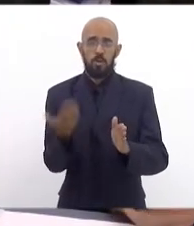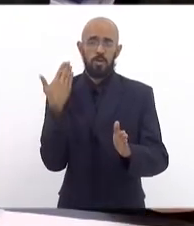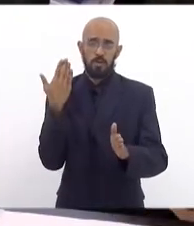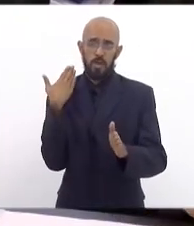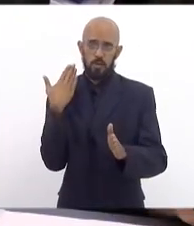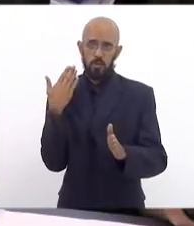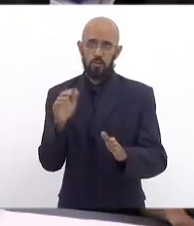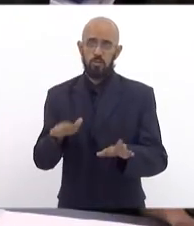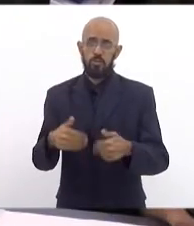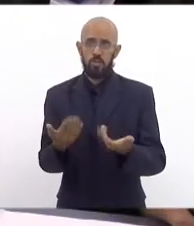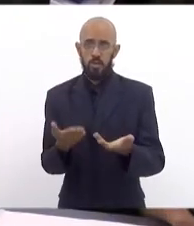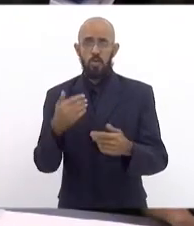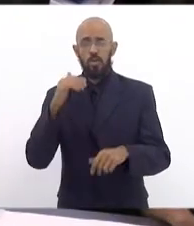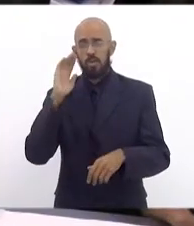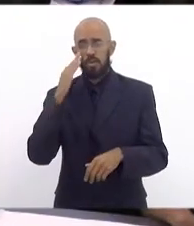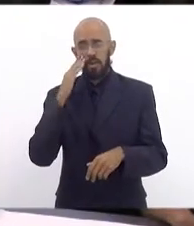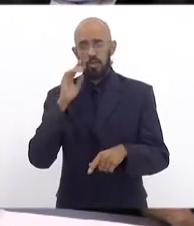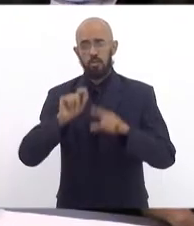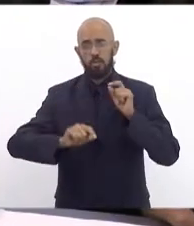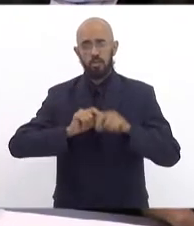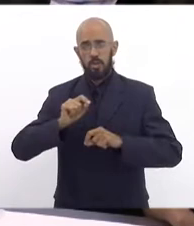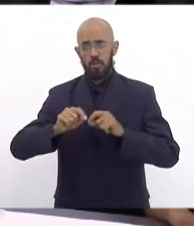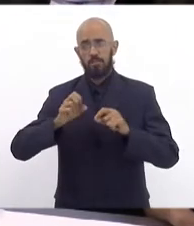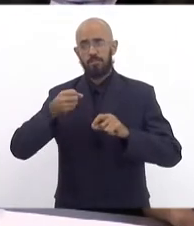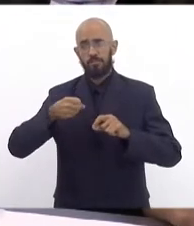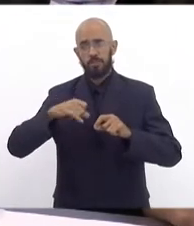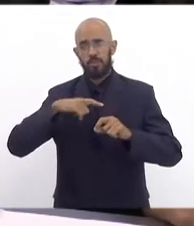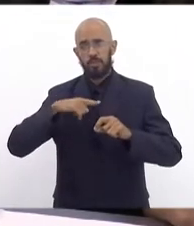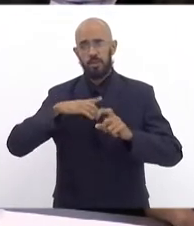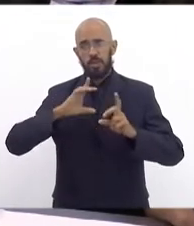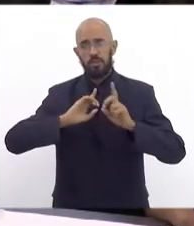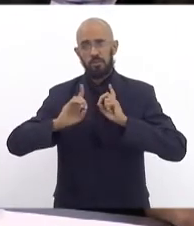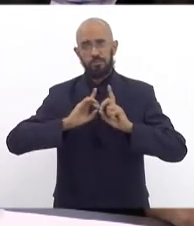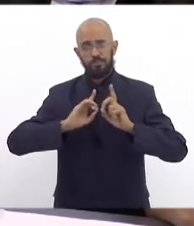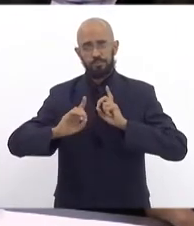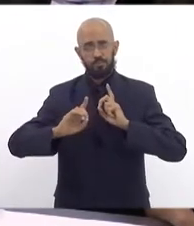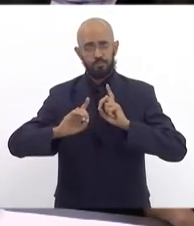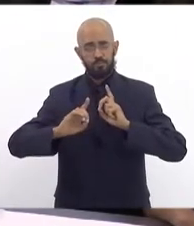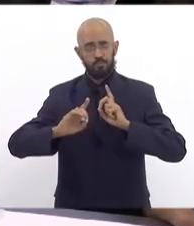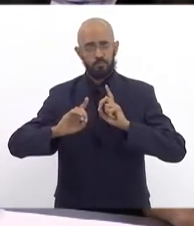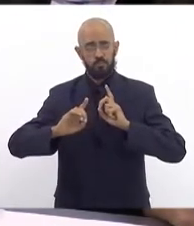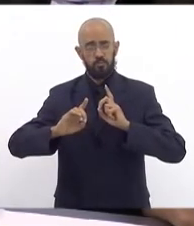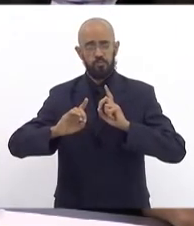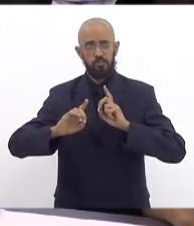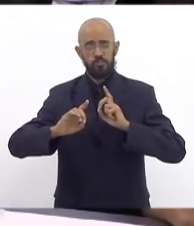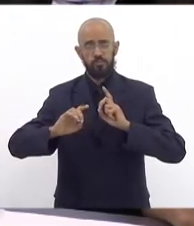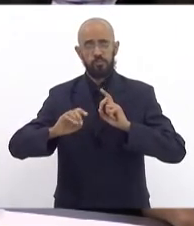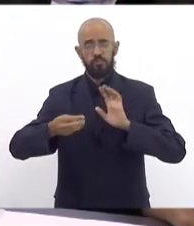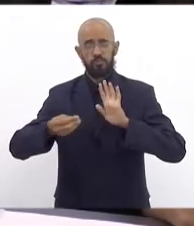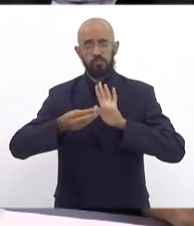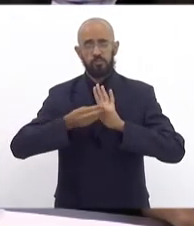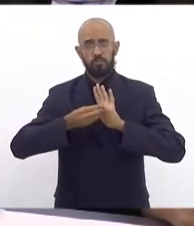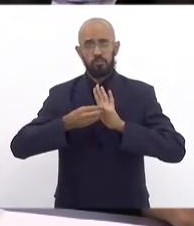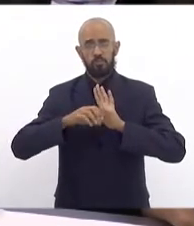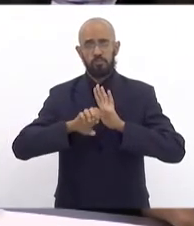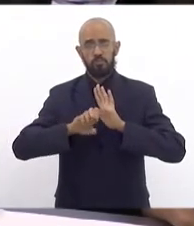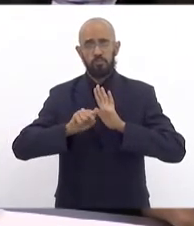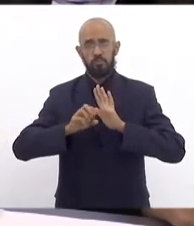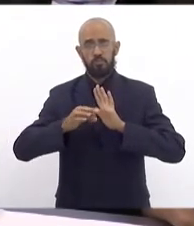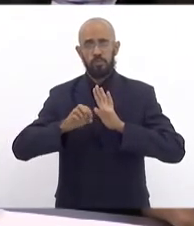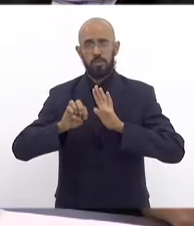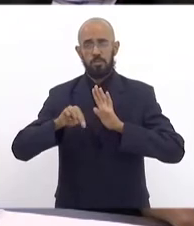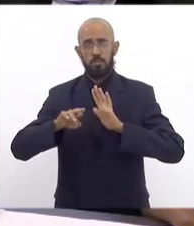entendo que se a essa discussão eu te conheço essa discussão mais ciático são disso estamparia estariam